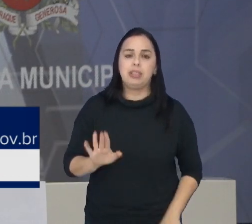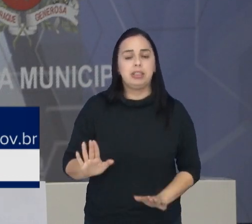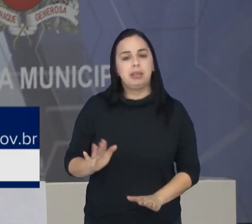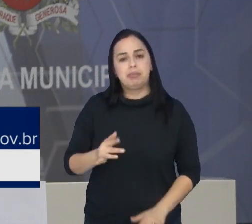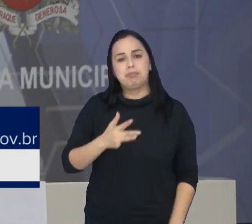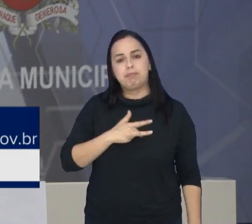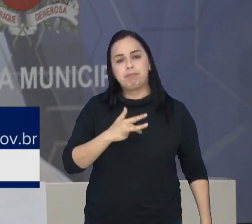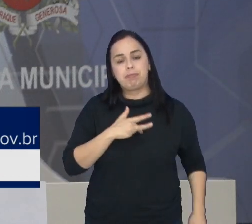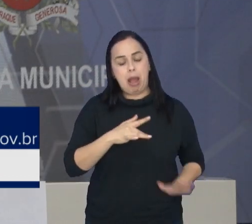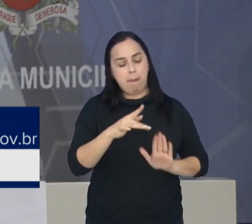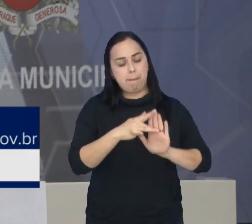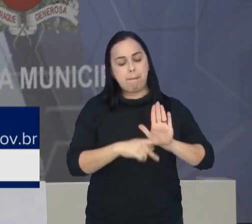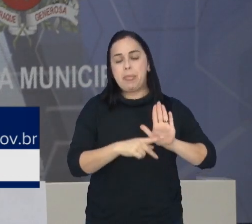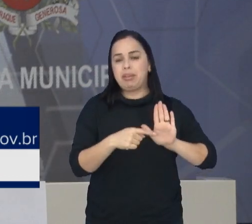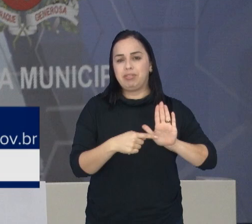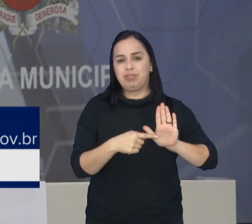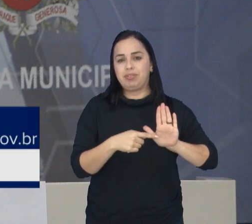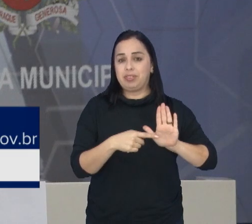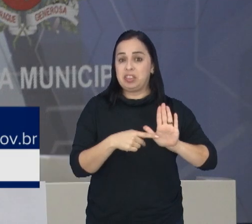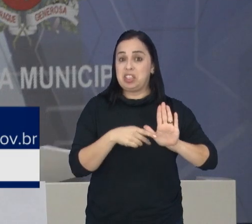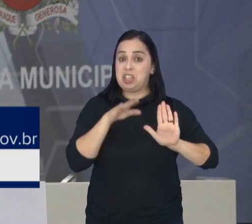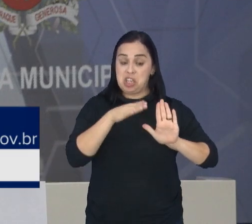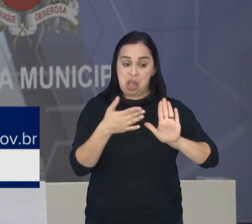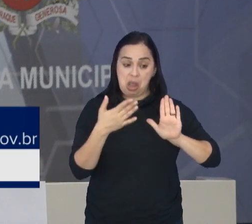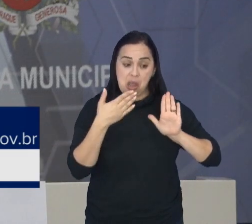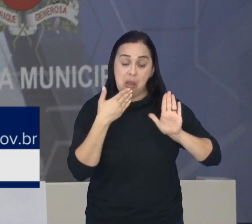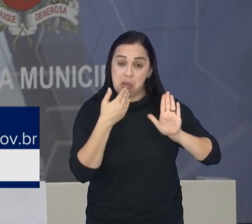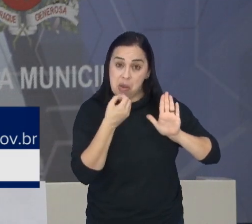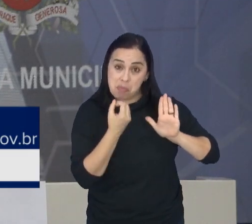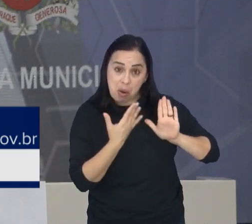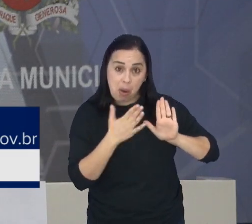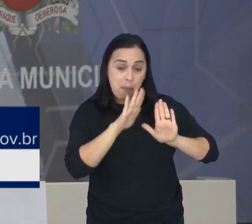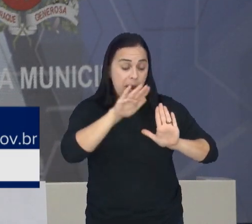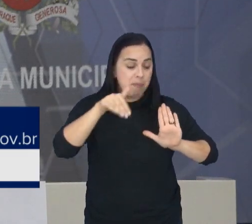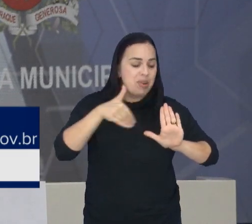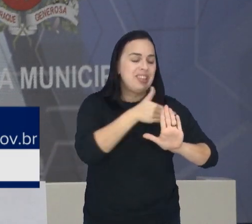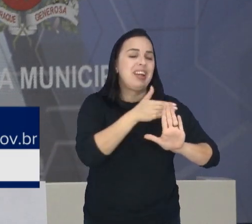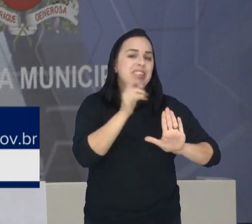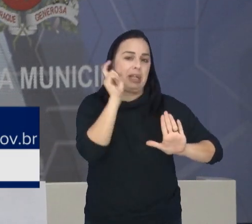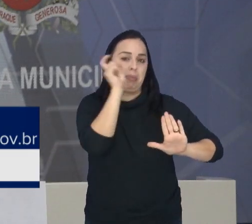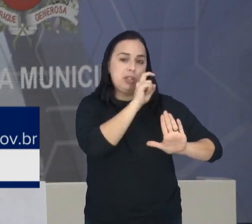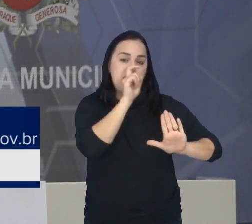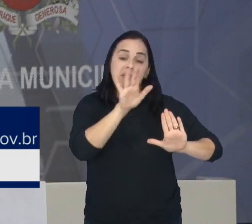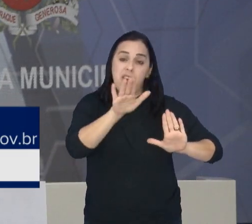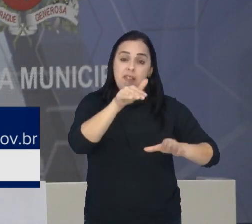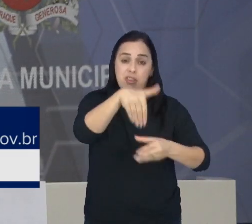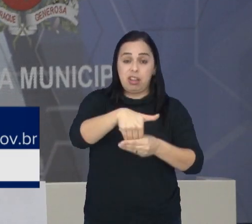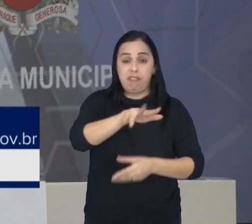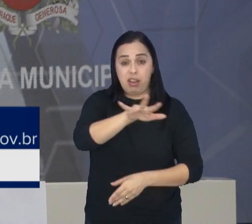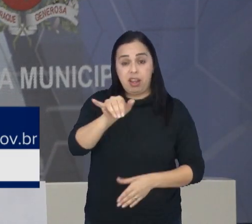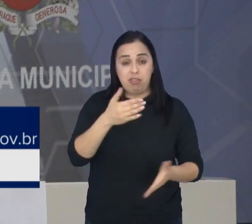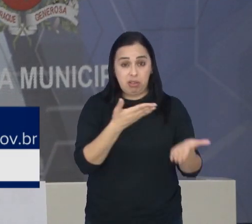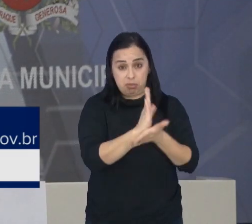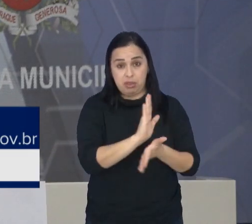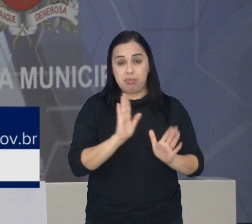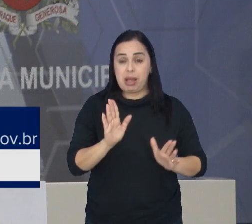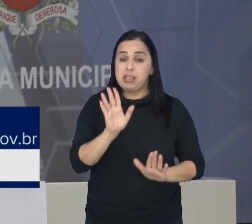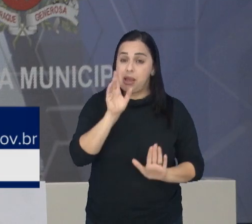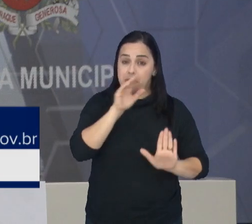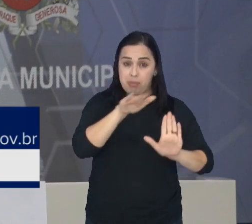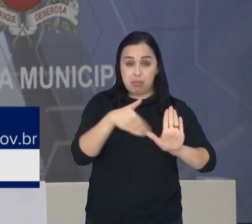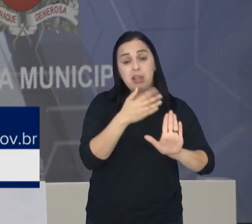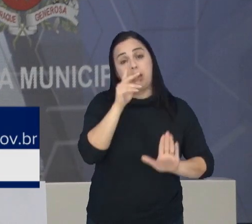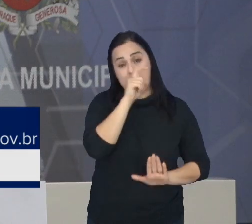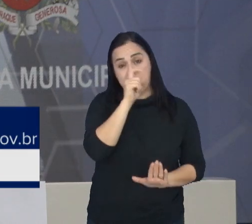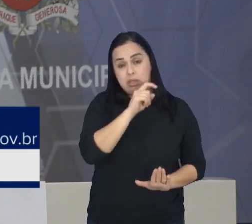esse projeto, é um projeto que engana, né? Vai ser votado com certeza, mas é uma grande mentira, tá bom?